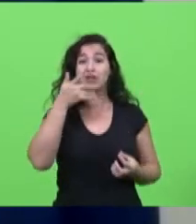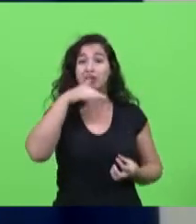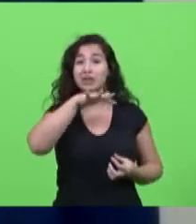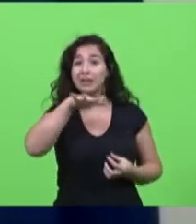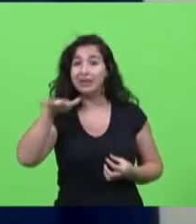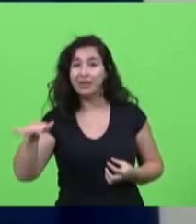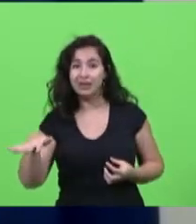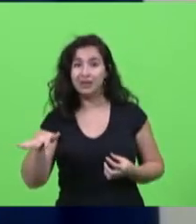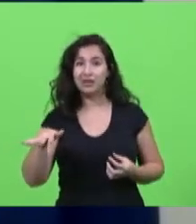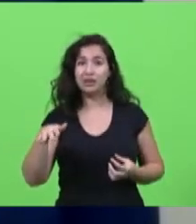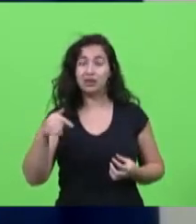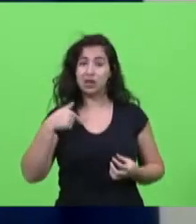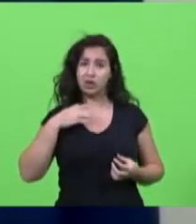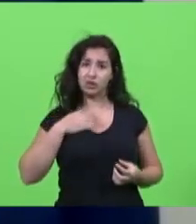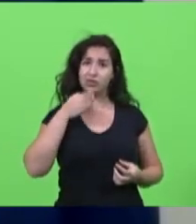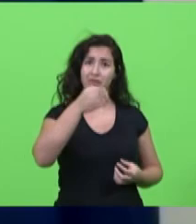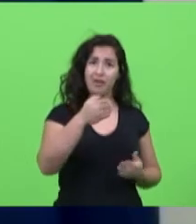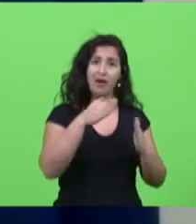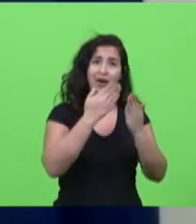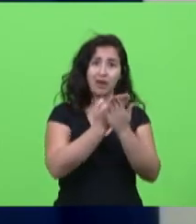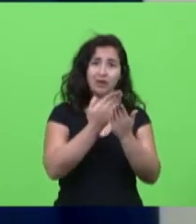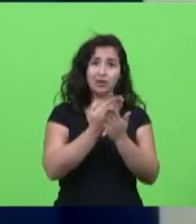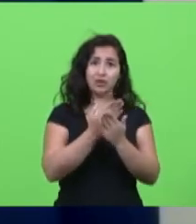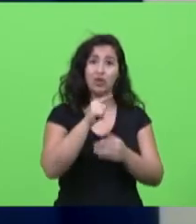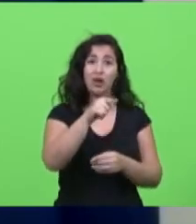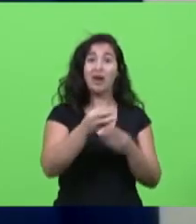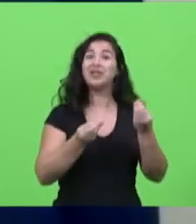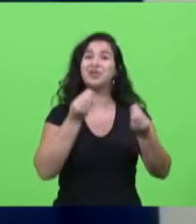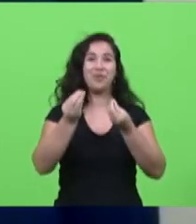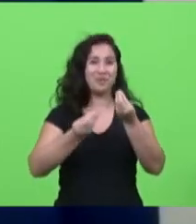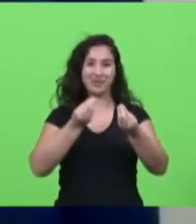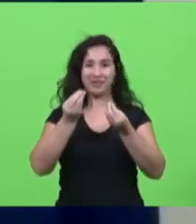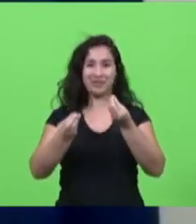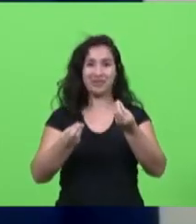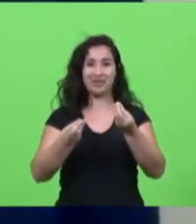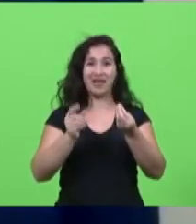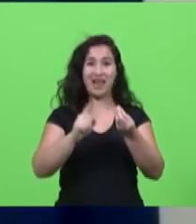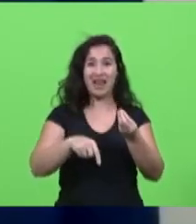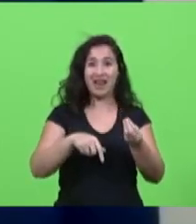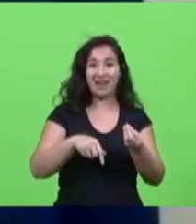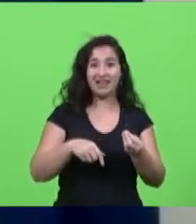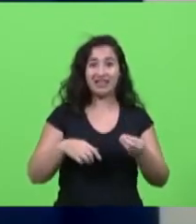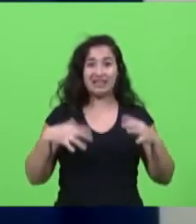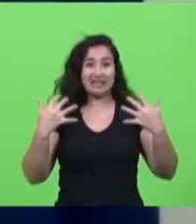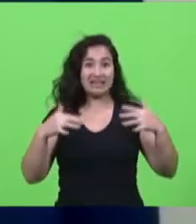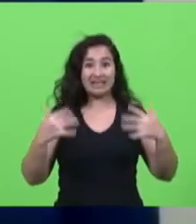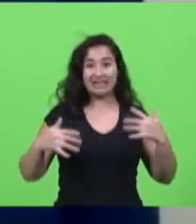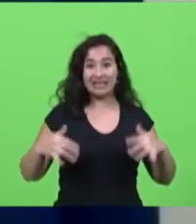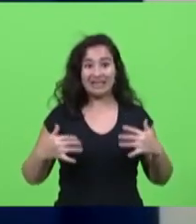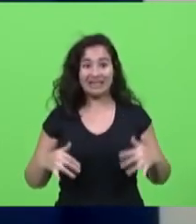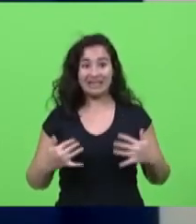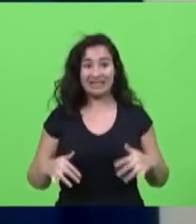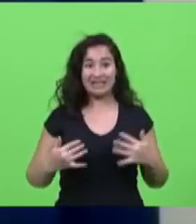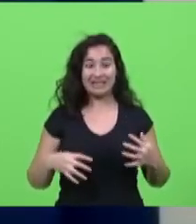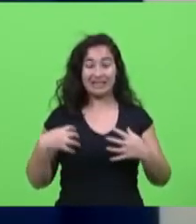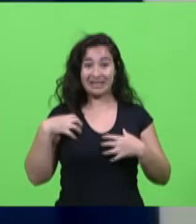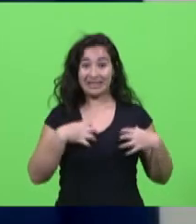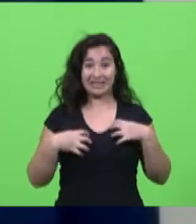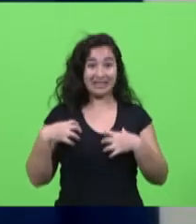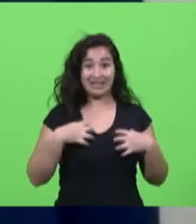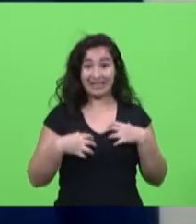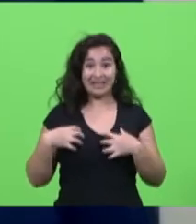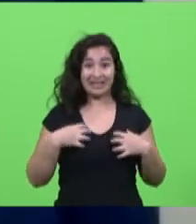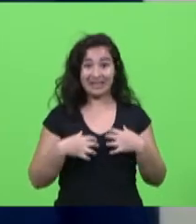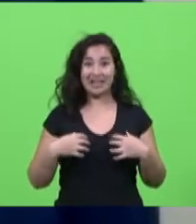a gente vai numa escola, a gente percebe como elas agem. Elas são uma pilhazinha Rayovac, eu nunca vi um negócio desse. Elas são muito